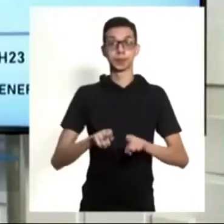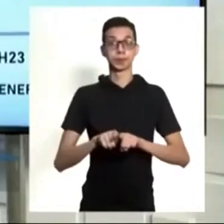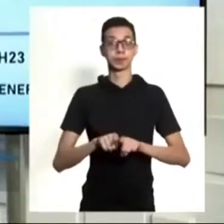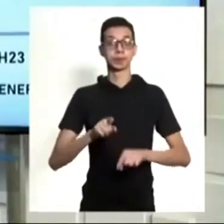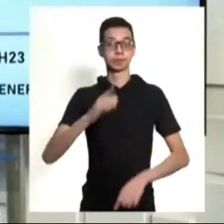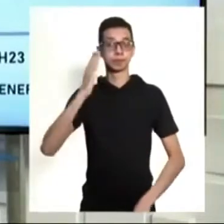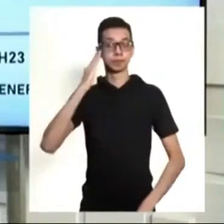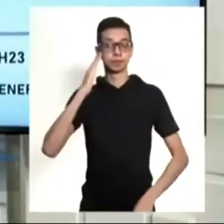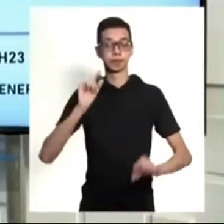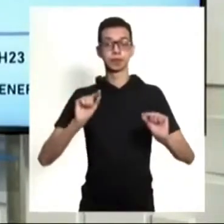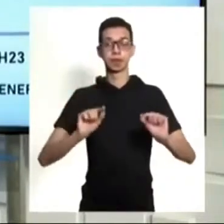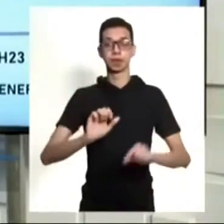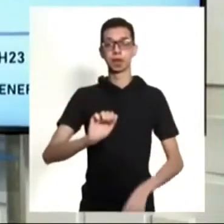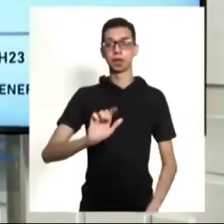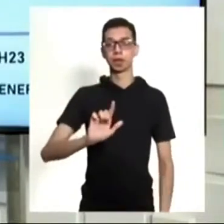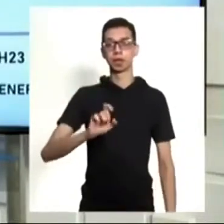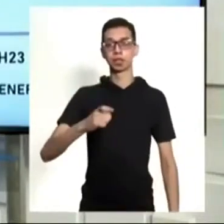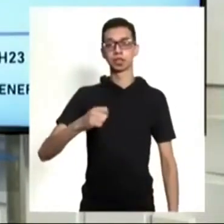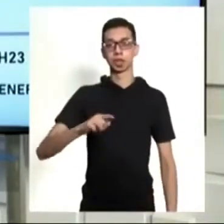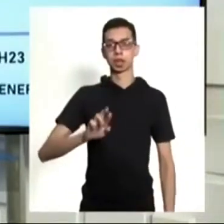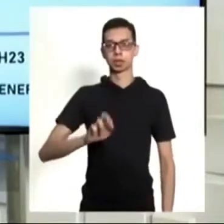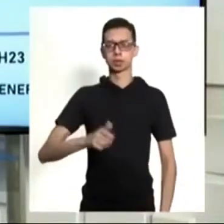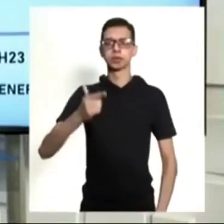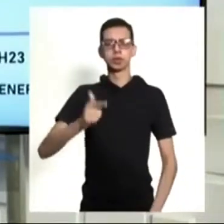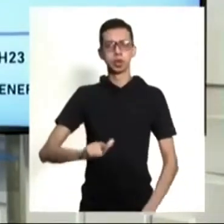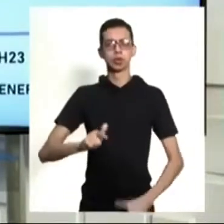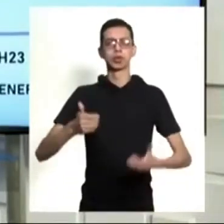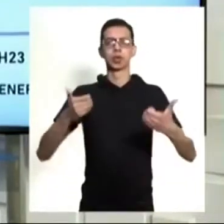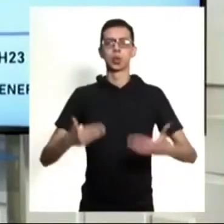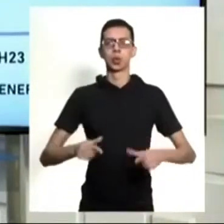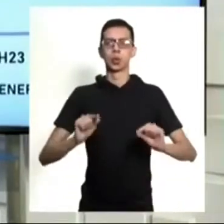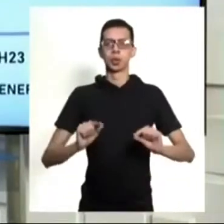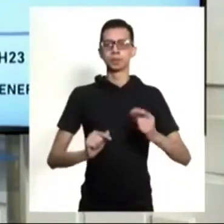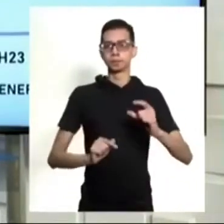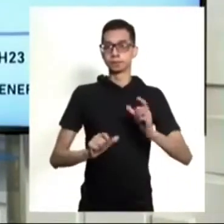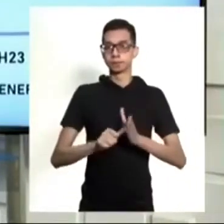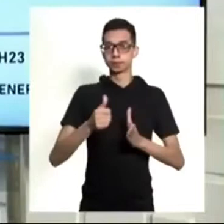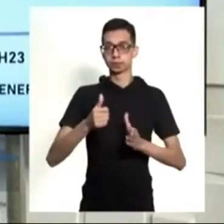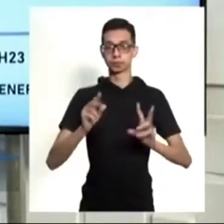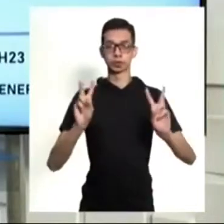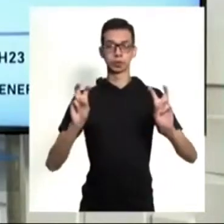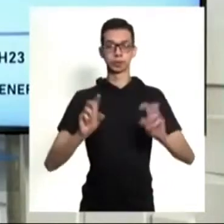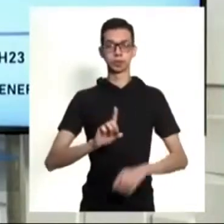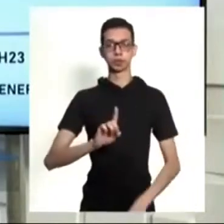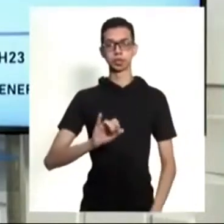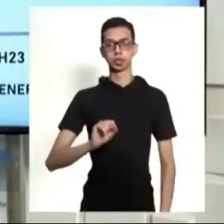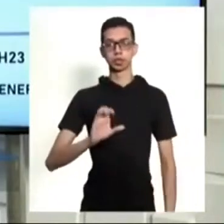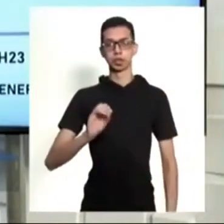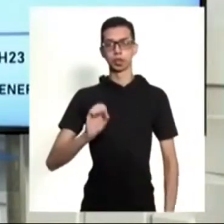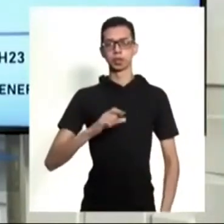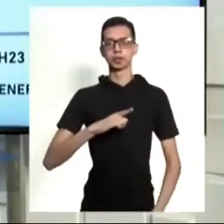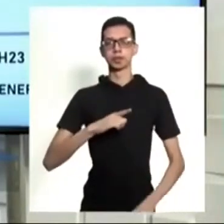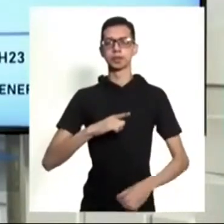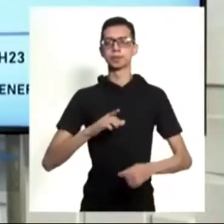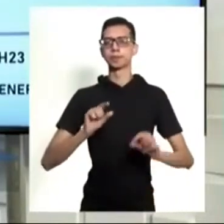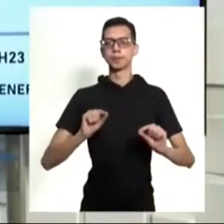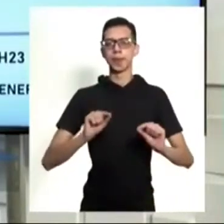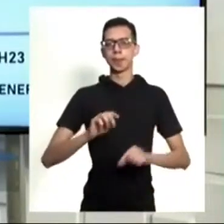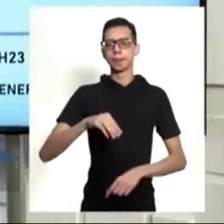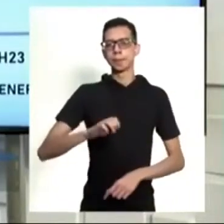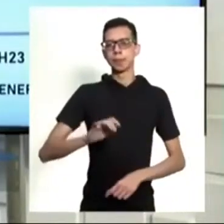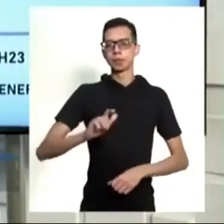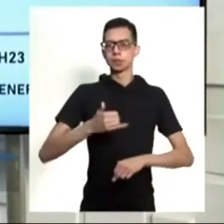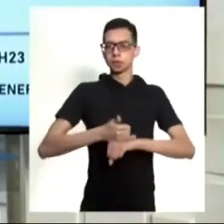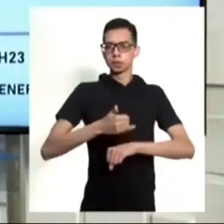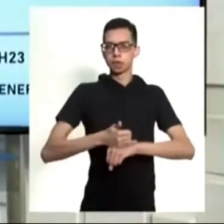Inclusive, Alexandre Volta, ele monta uma primeira pilha com discos, Ele coloca lá discos de metais, de zinco, entre